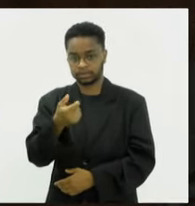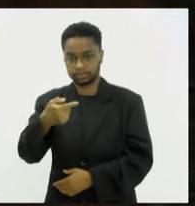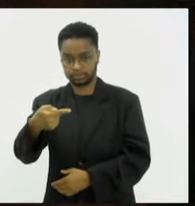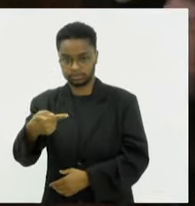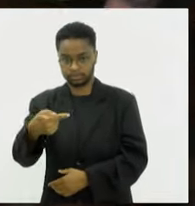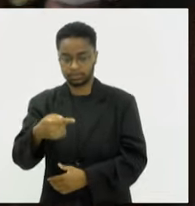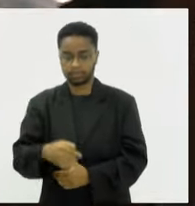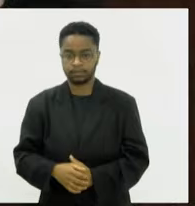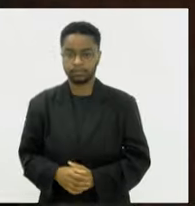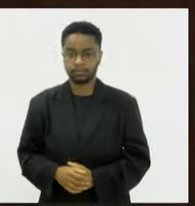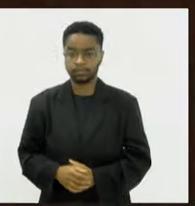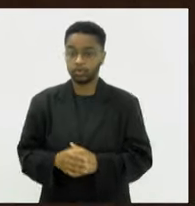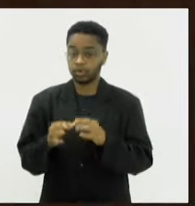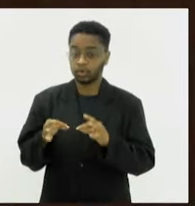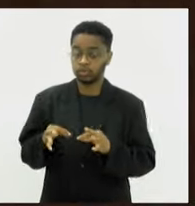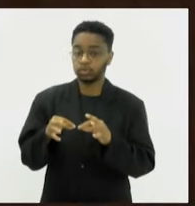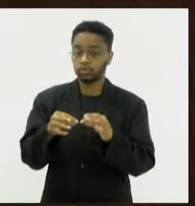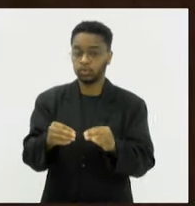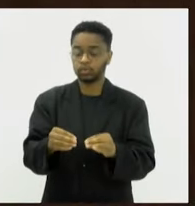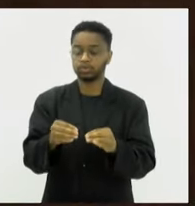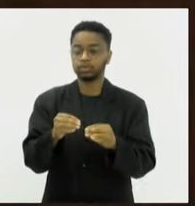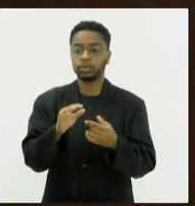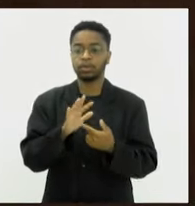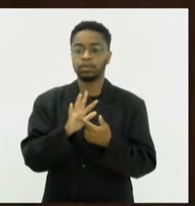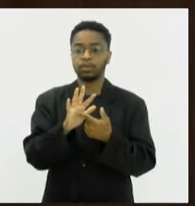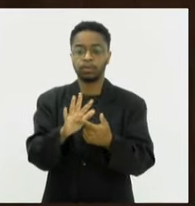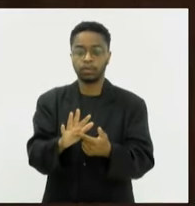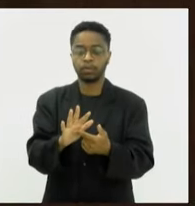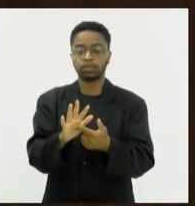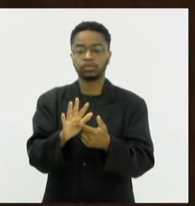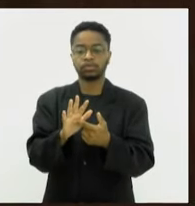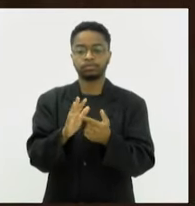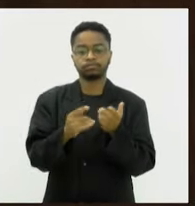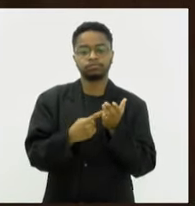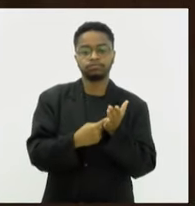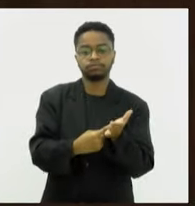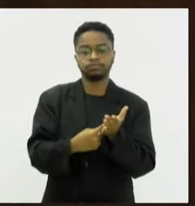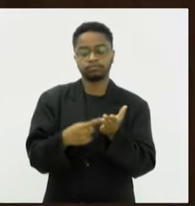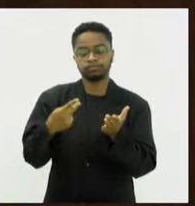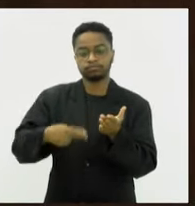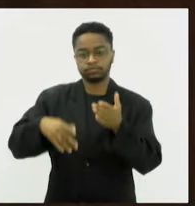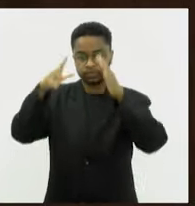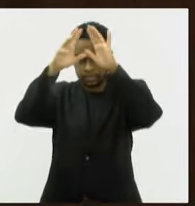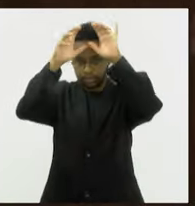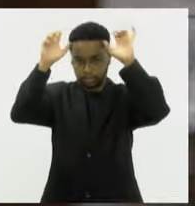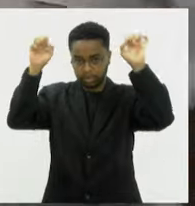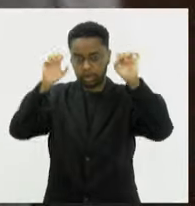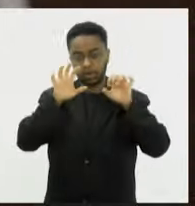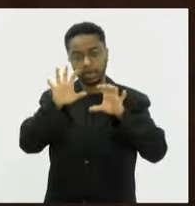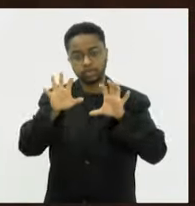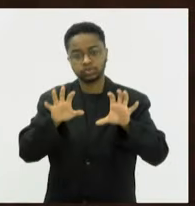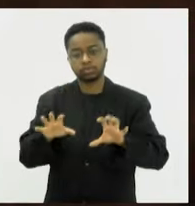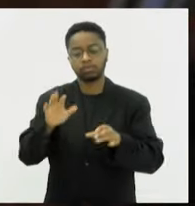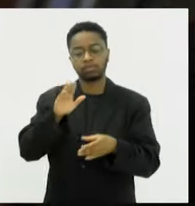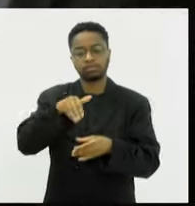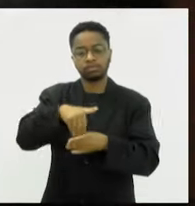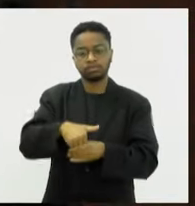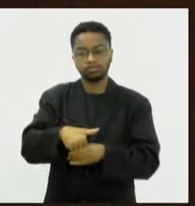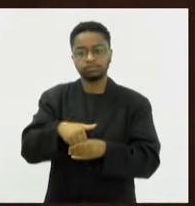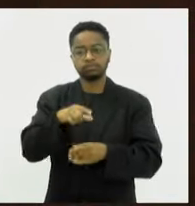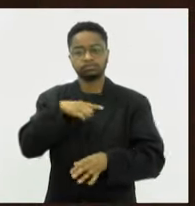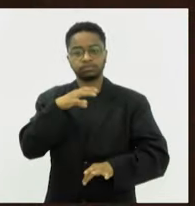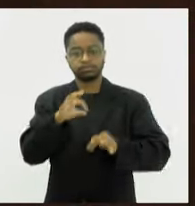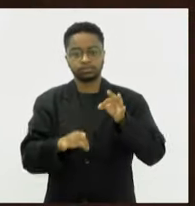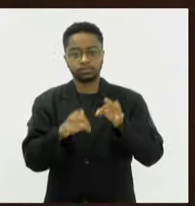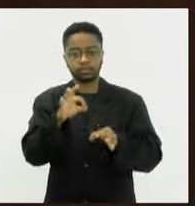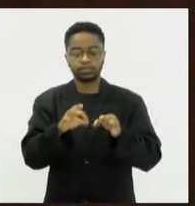1.477.767. Todos eles reformam o acórdão aqui do Tribunal Regional Eleitoral, que julgava procedente